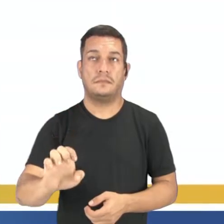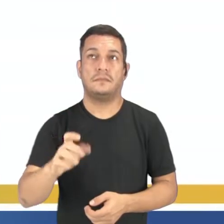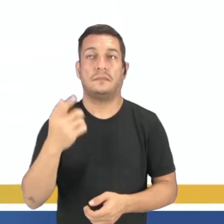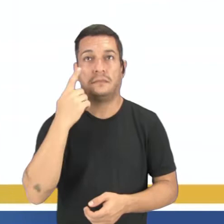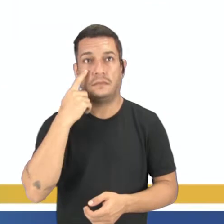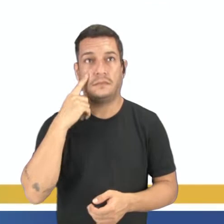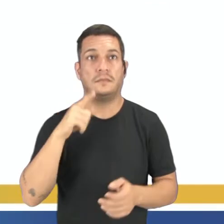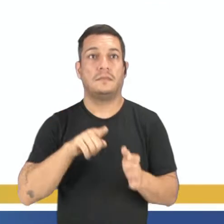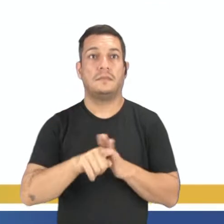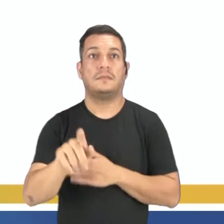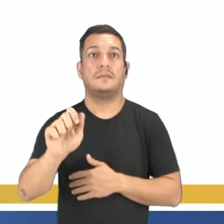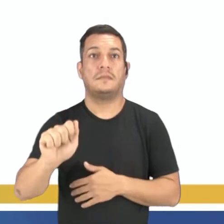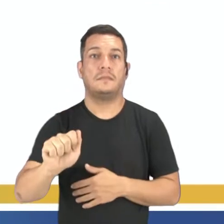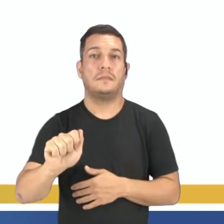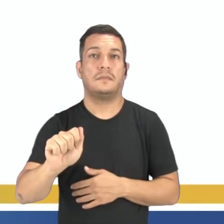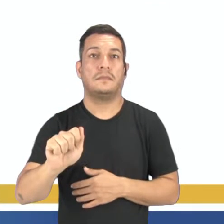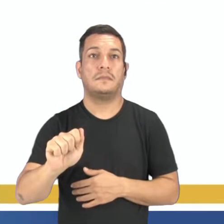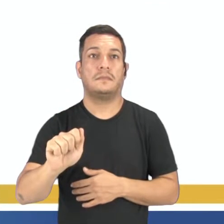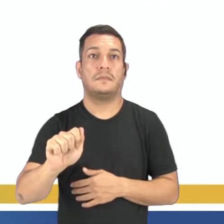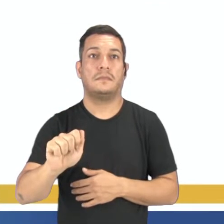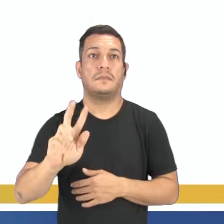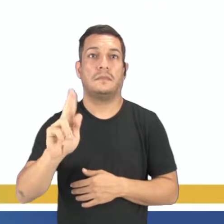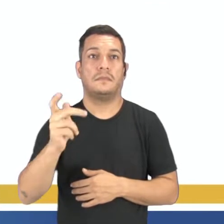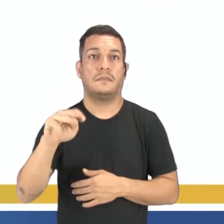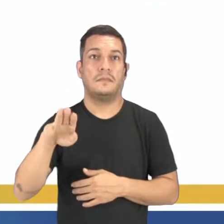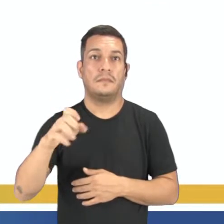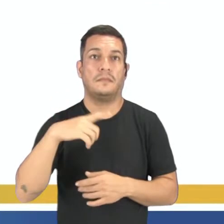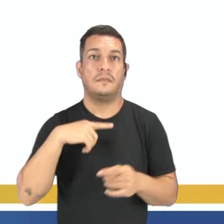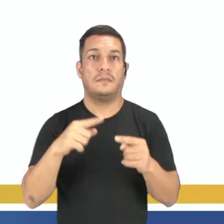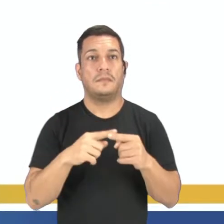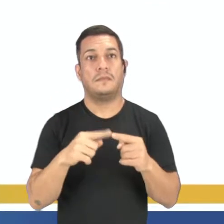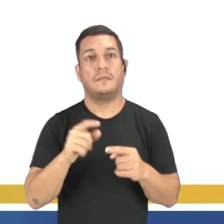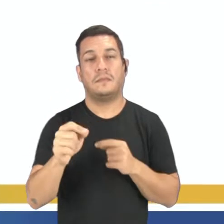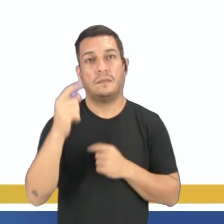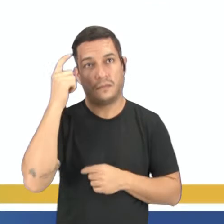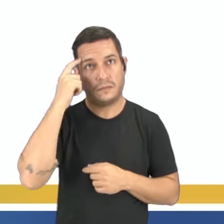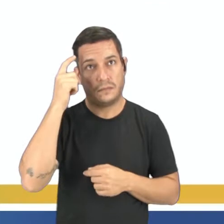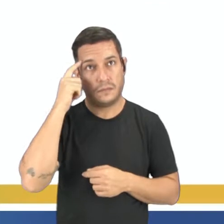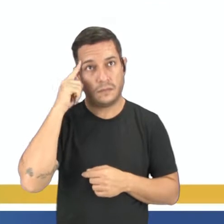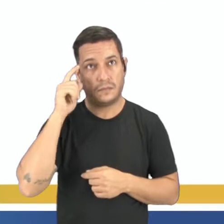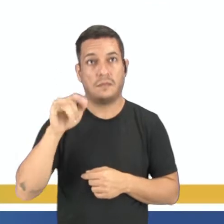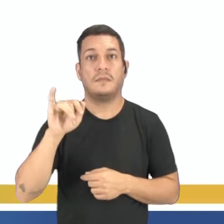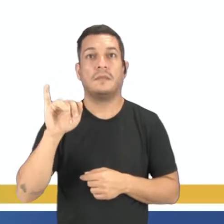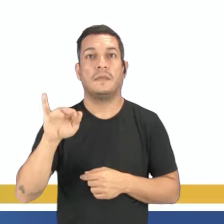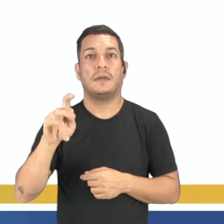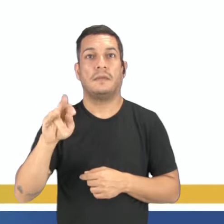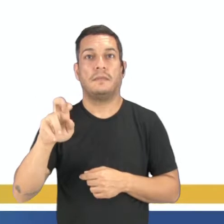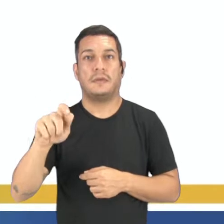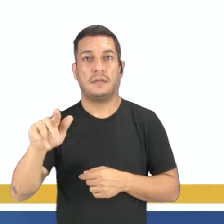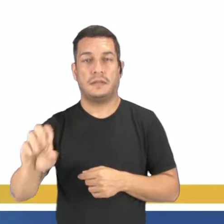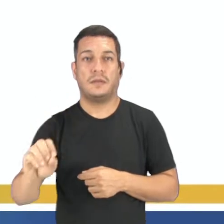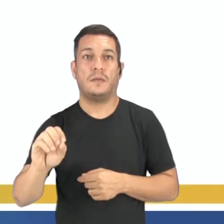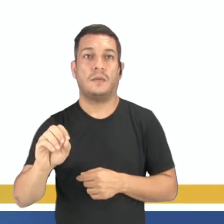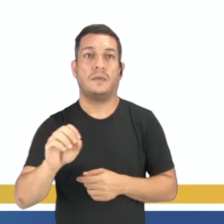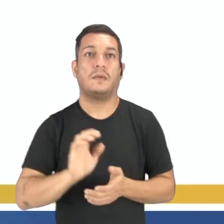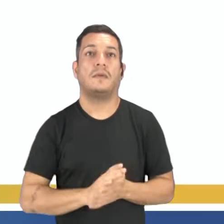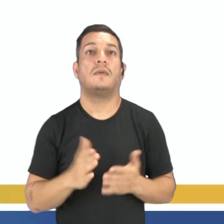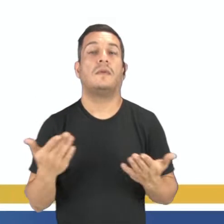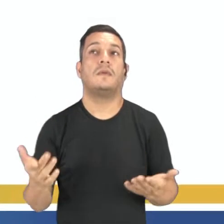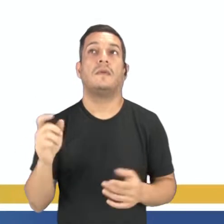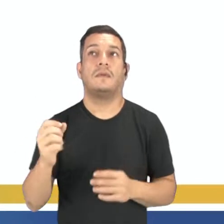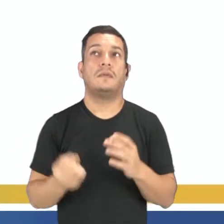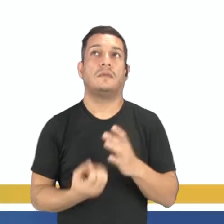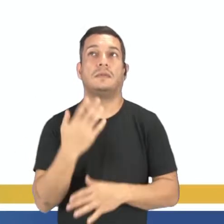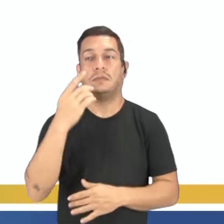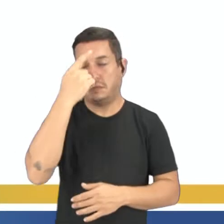olho a alternativa A. Hume estabelece um vínculo entre pensamento e impressão, porque é assim, qual que é a